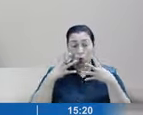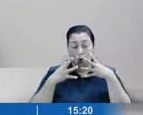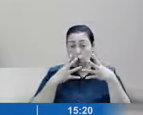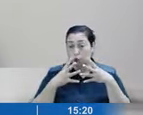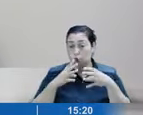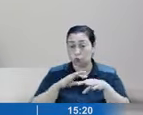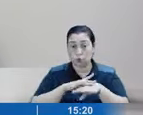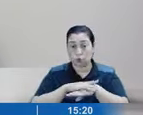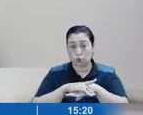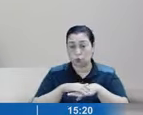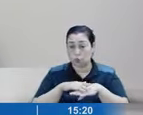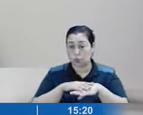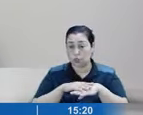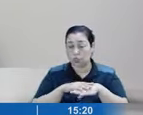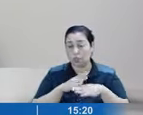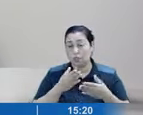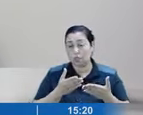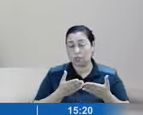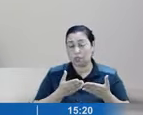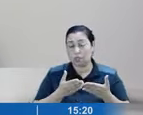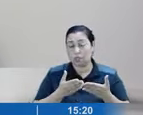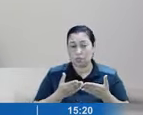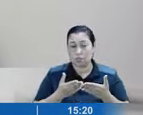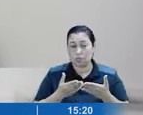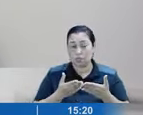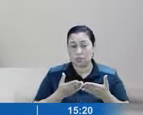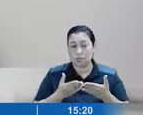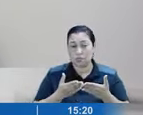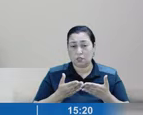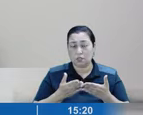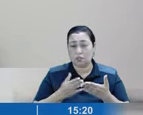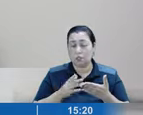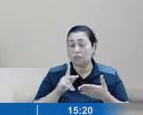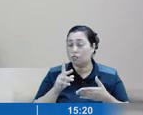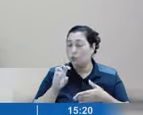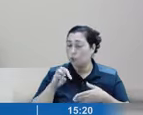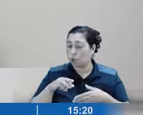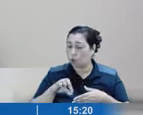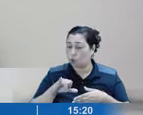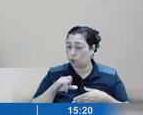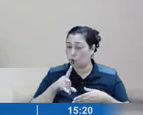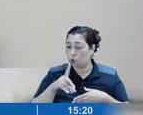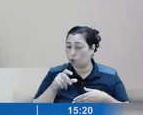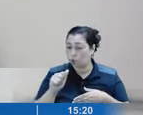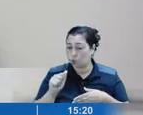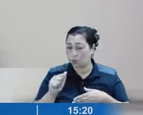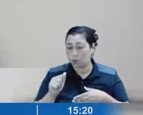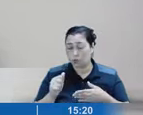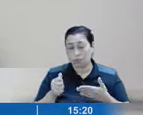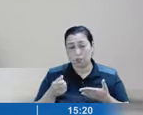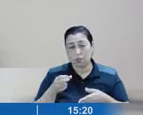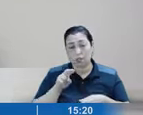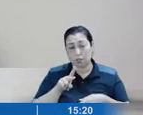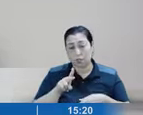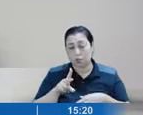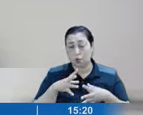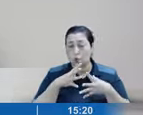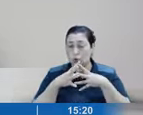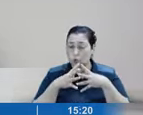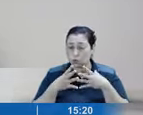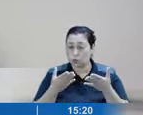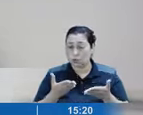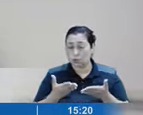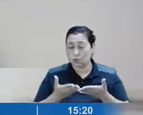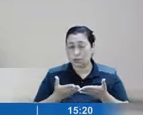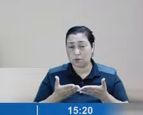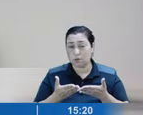doença orificial, uma fissura anal ou uma doença hemorroidária, né? Que é normalmente a confusão maior,